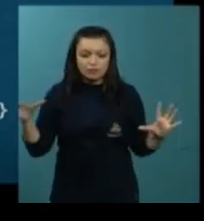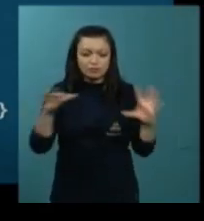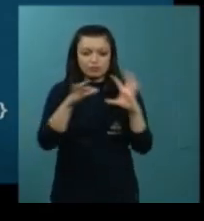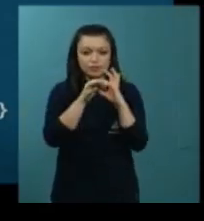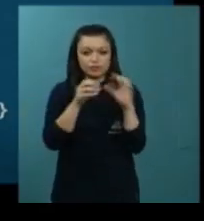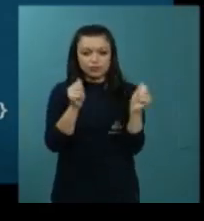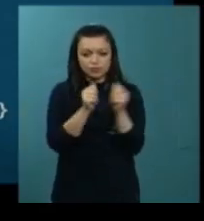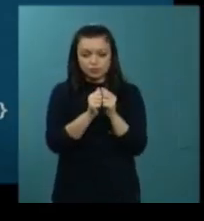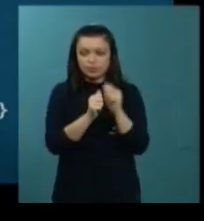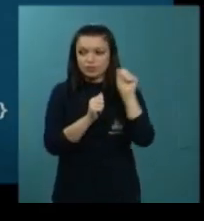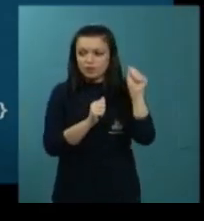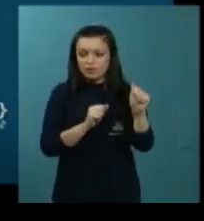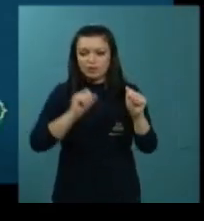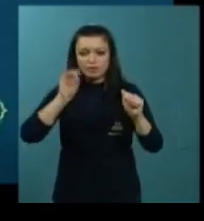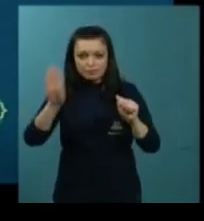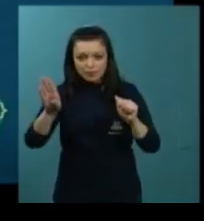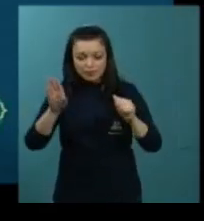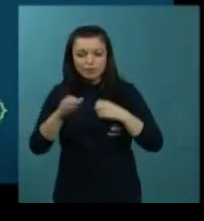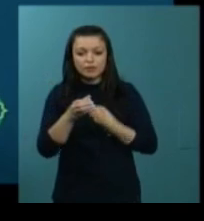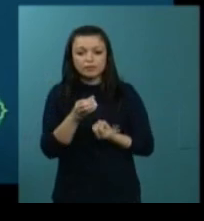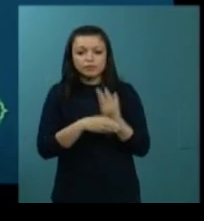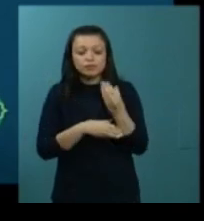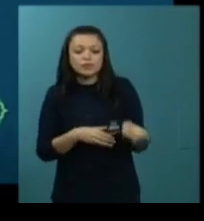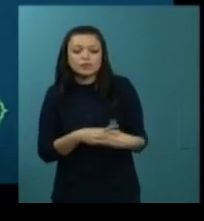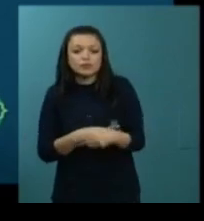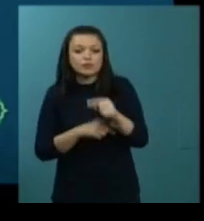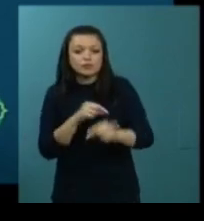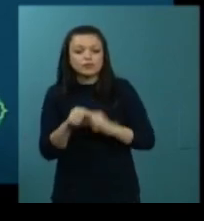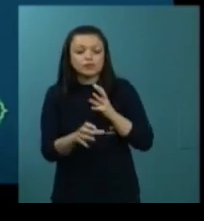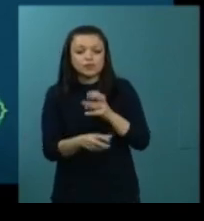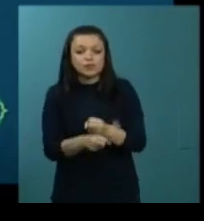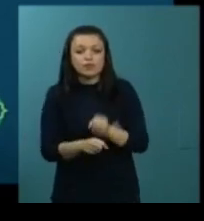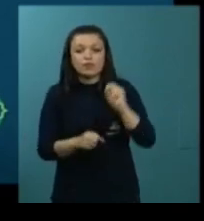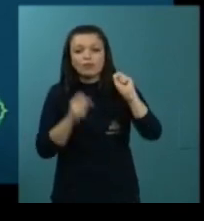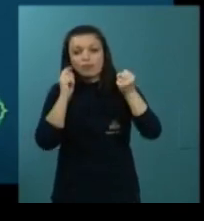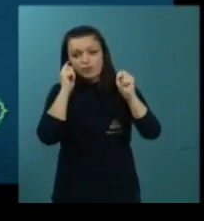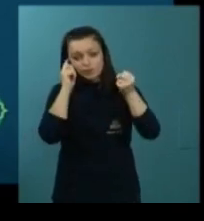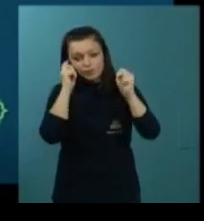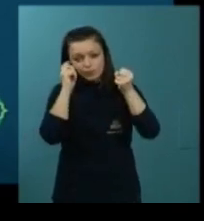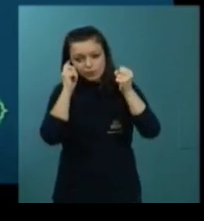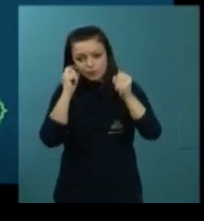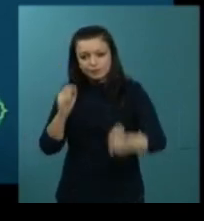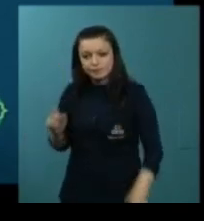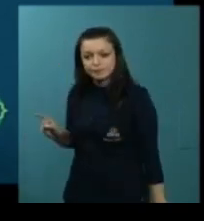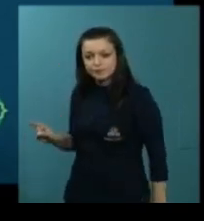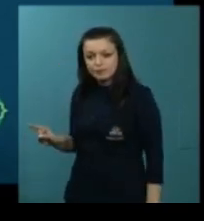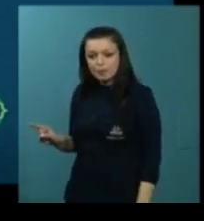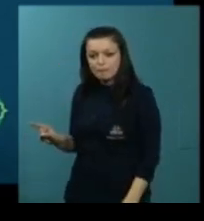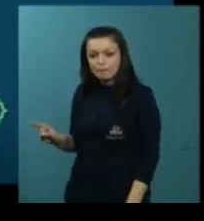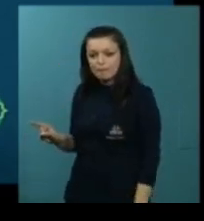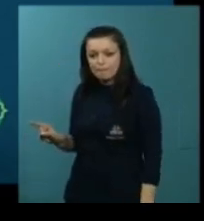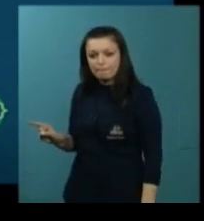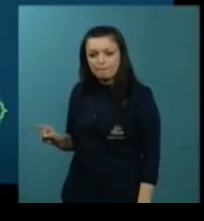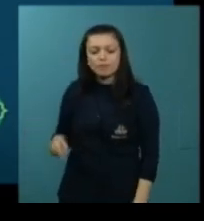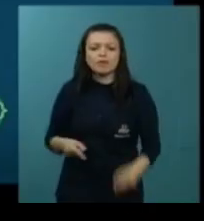com B, nós teremos um conjunto constituído por 8 elementos. Isso